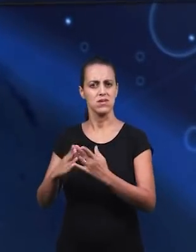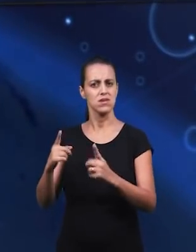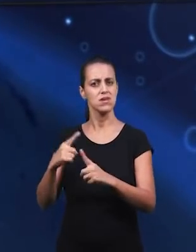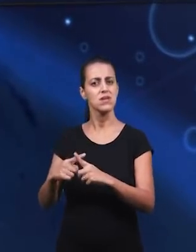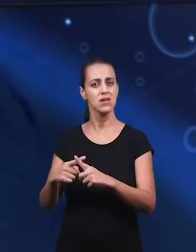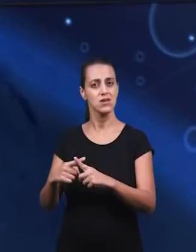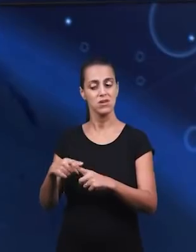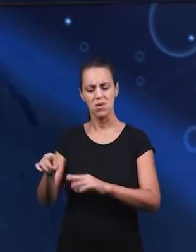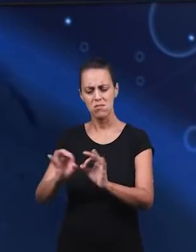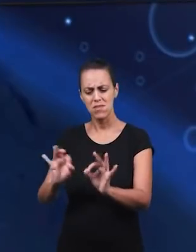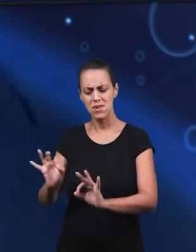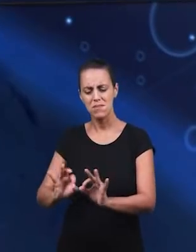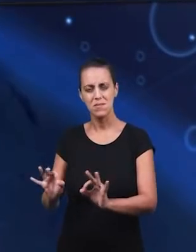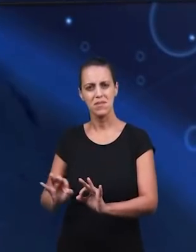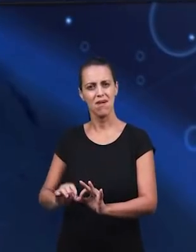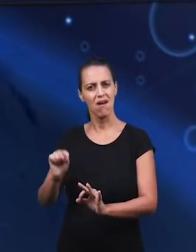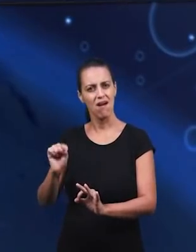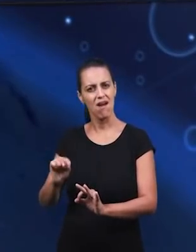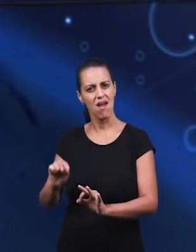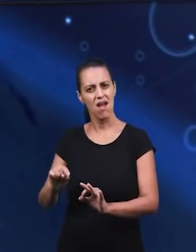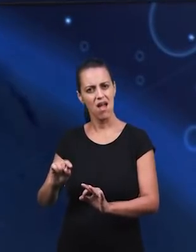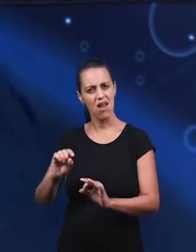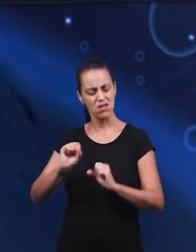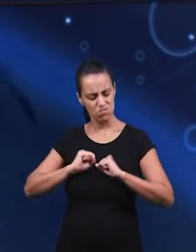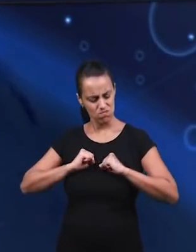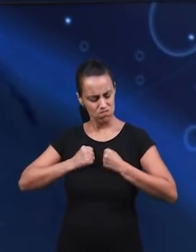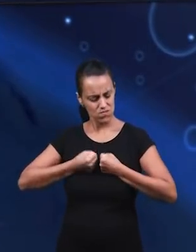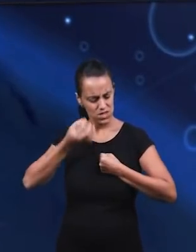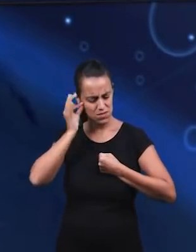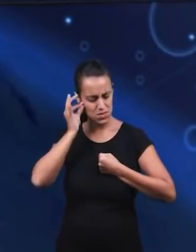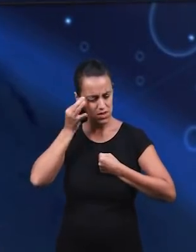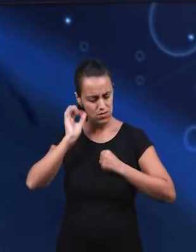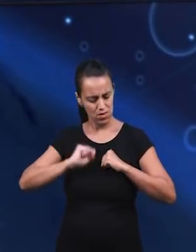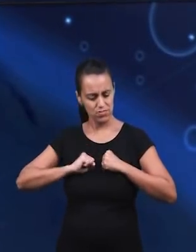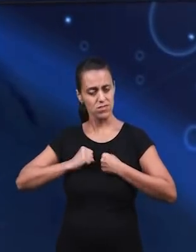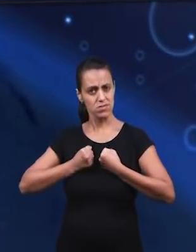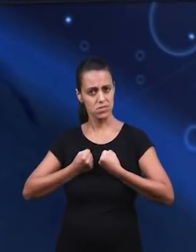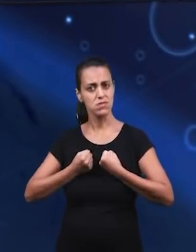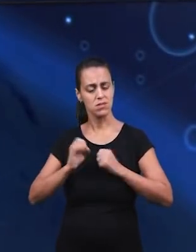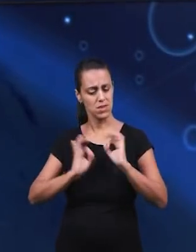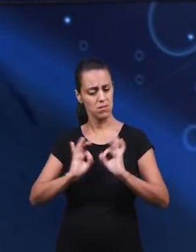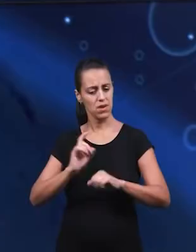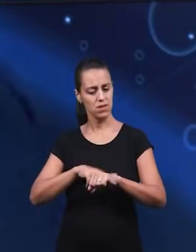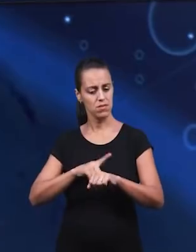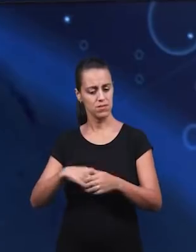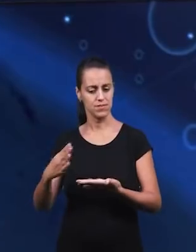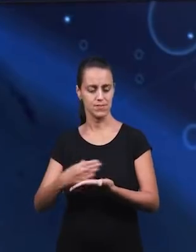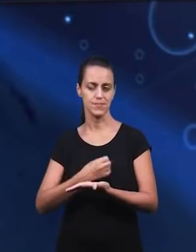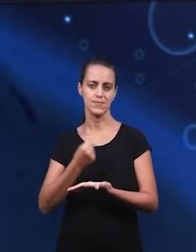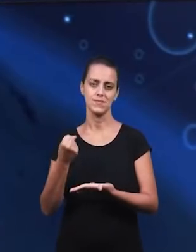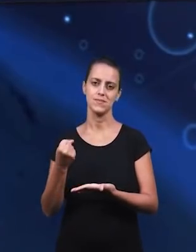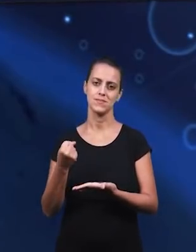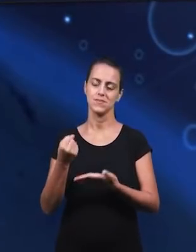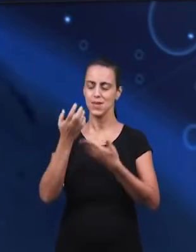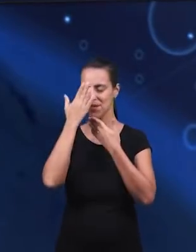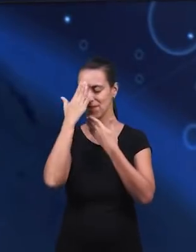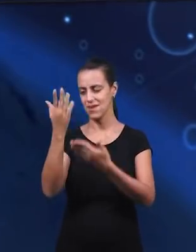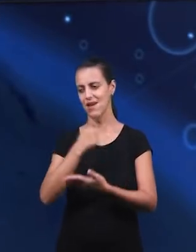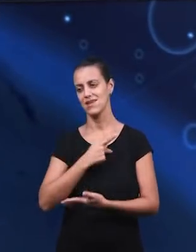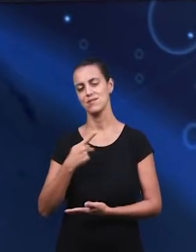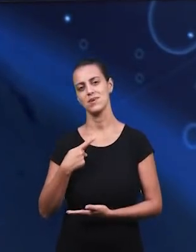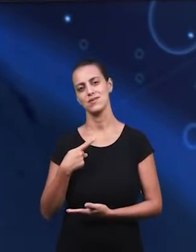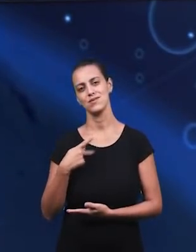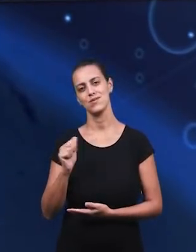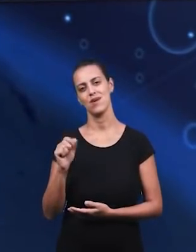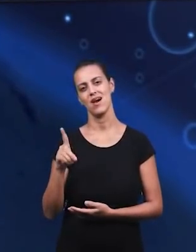ela estar preparada, nutrida espiritualmente e preparada para o arrebatamento. Muito obrigado, pastor